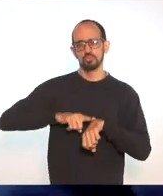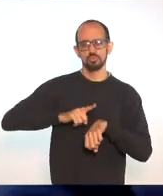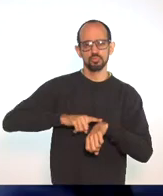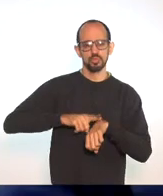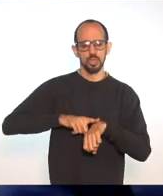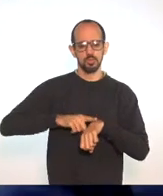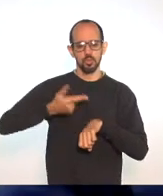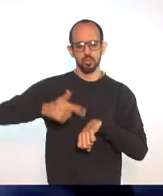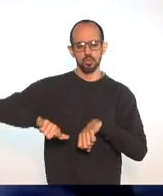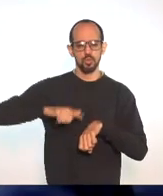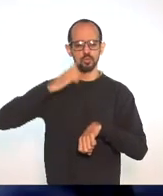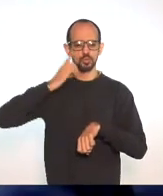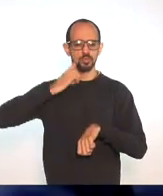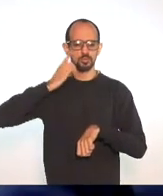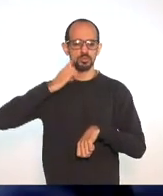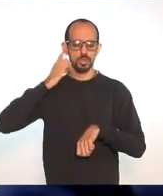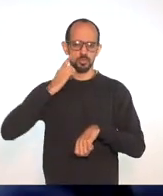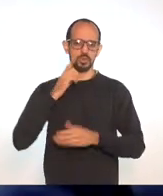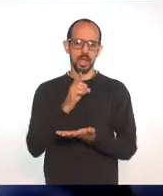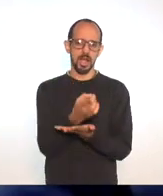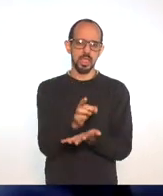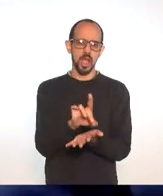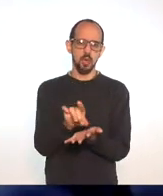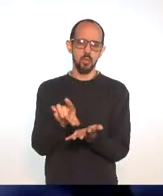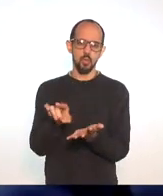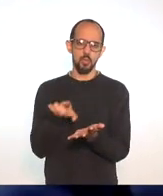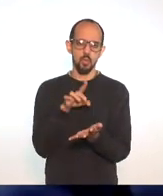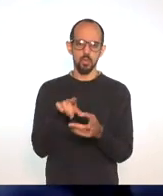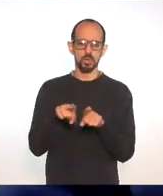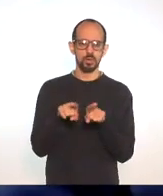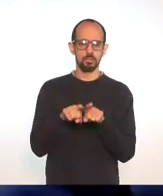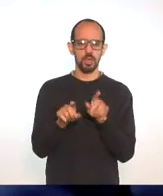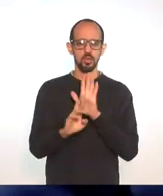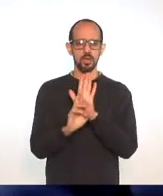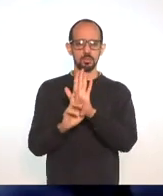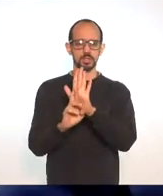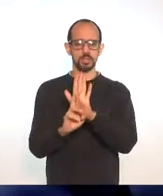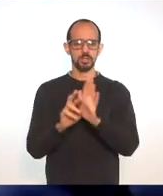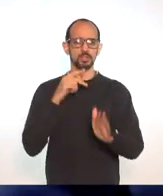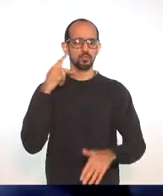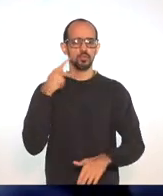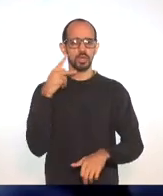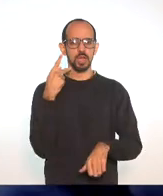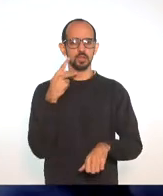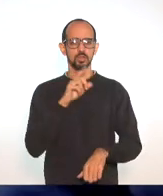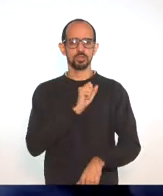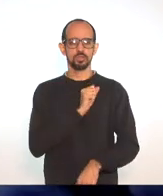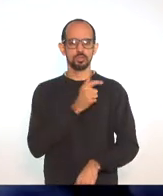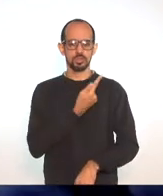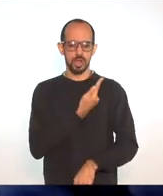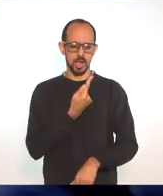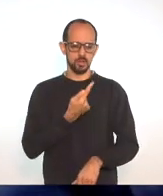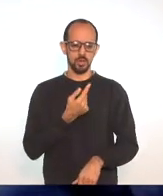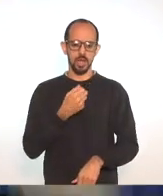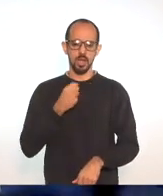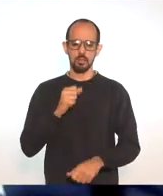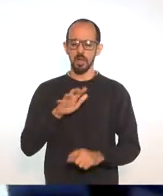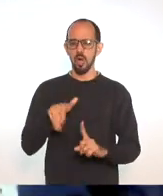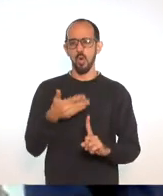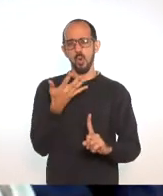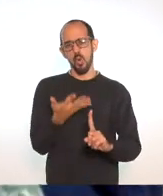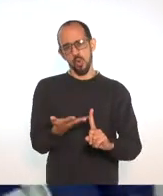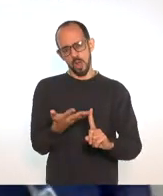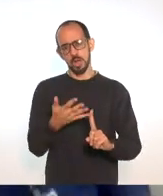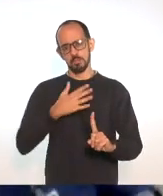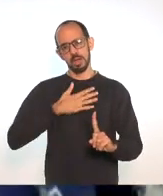demais deputados dos pau D arco ele é o representante do vereador de São Gonçalo é uma grande honra estar aqui com os senhores nesse